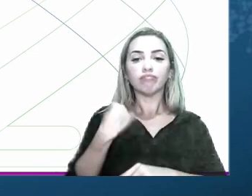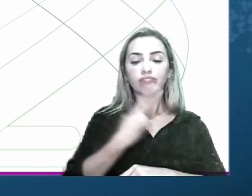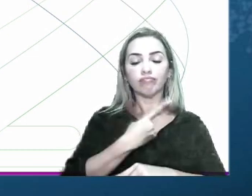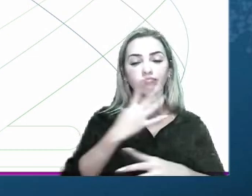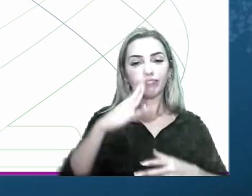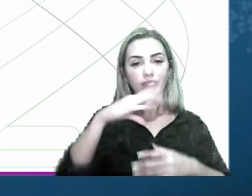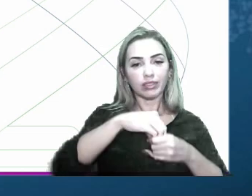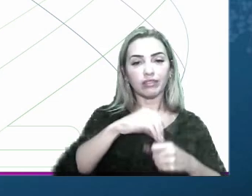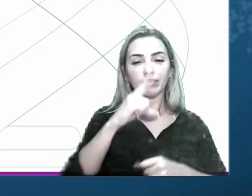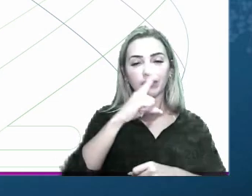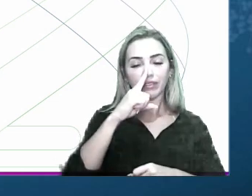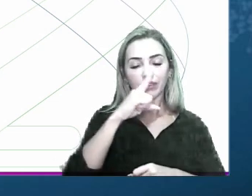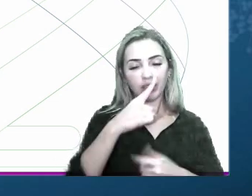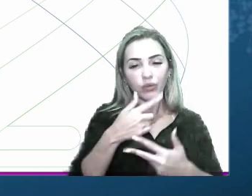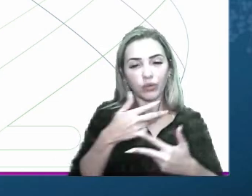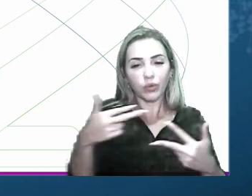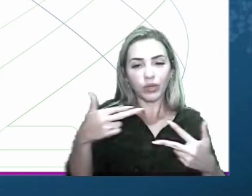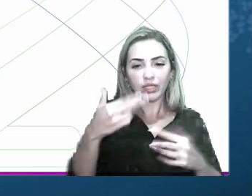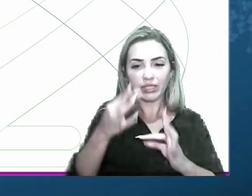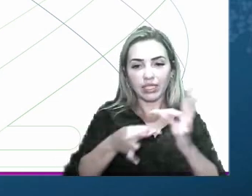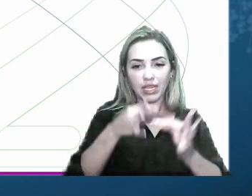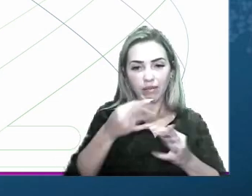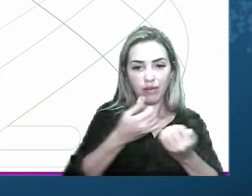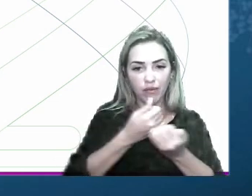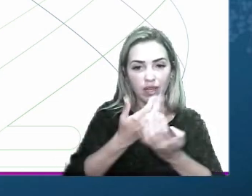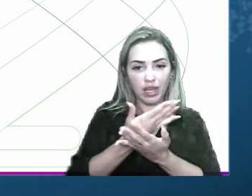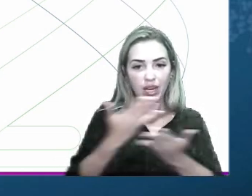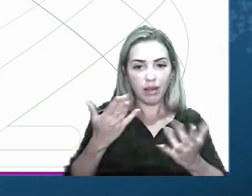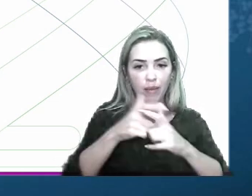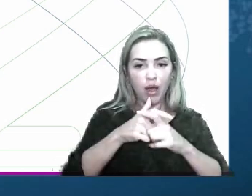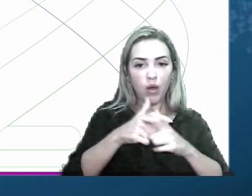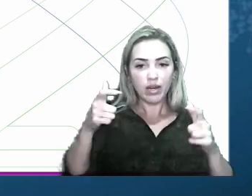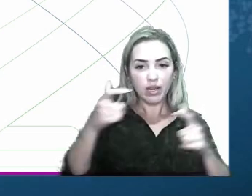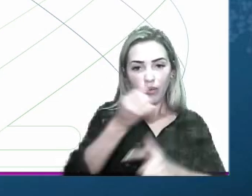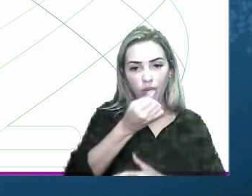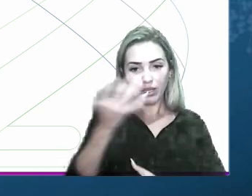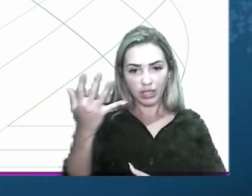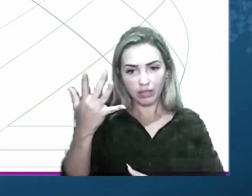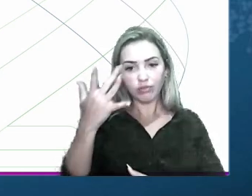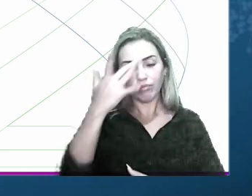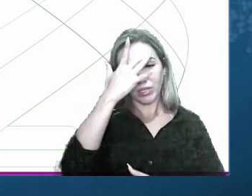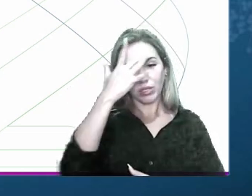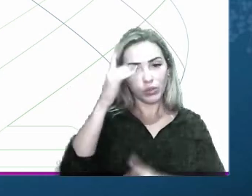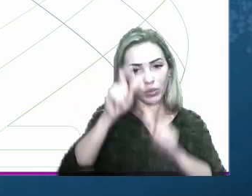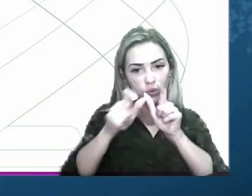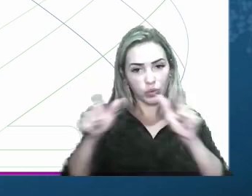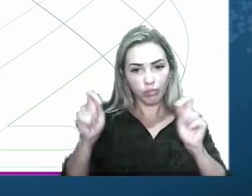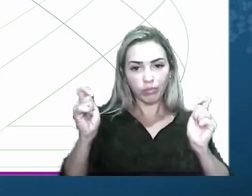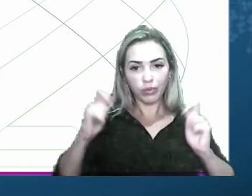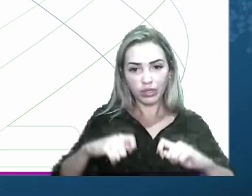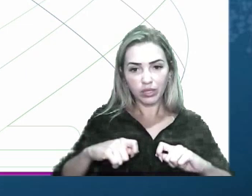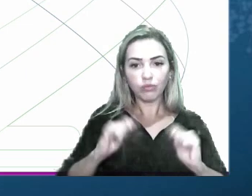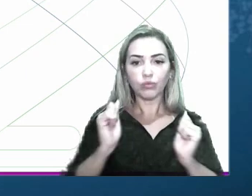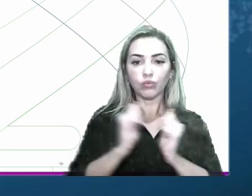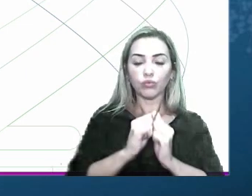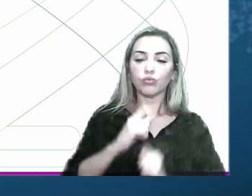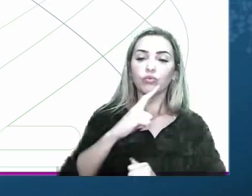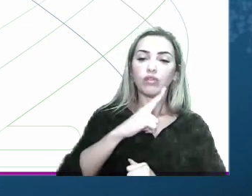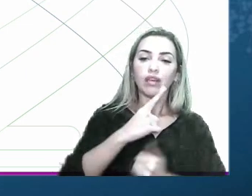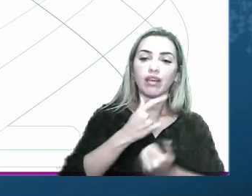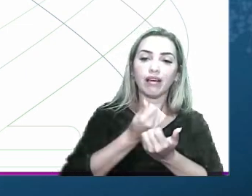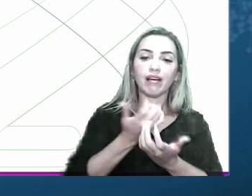essa lacuna e oferecer esse tipo de terapia para a maior quantidade de pacientes possível com um